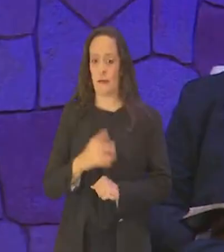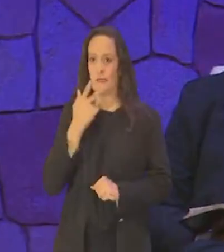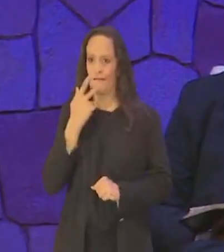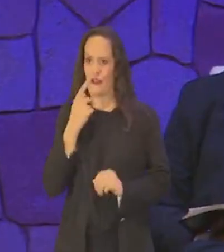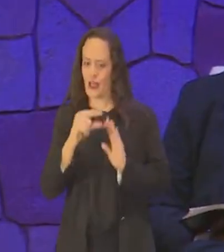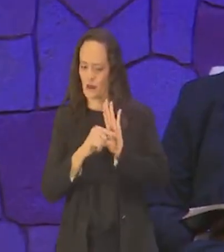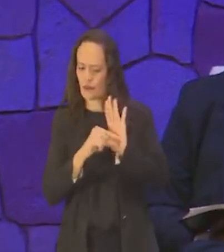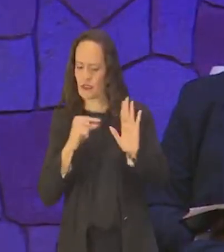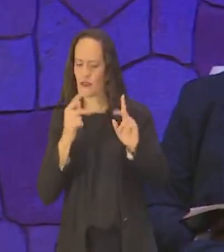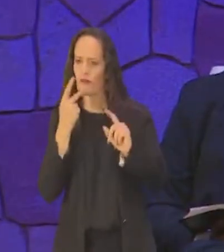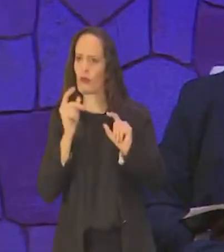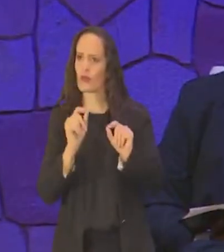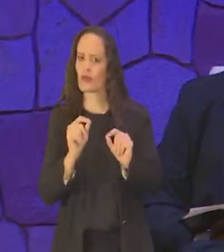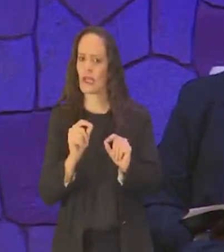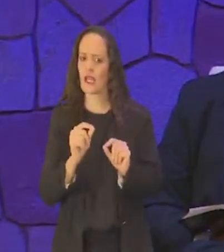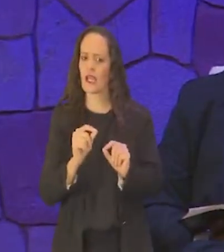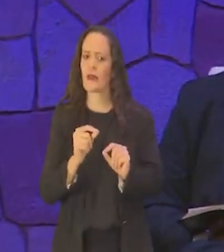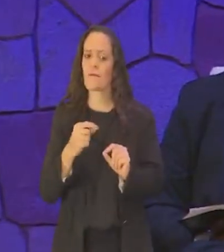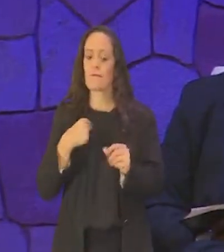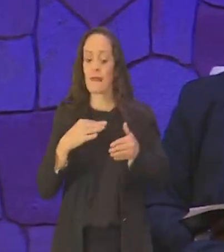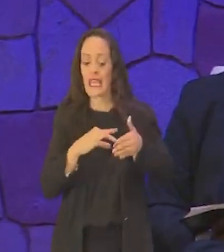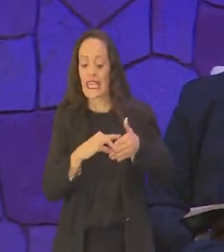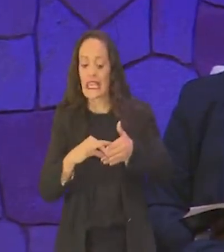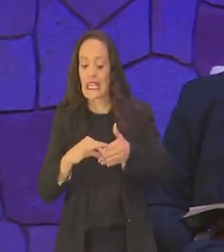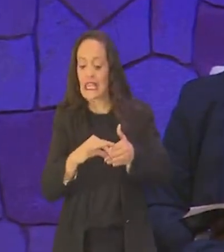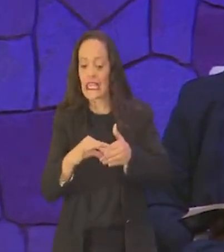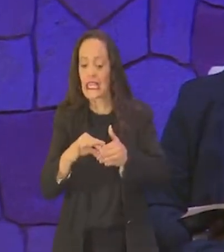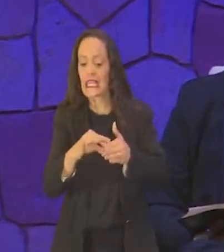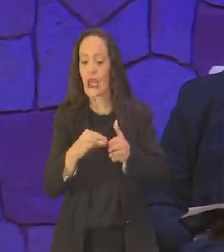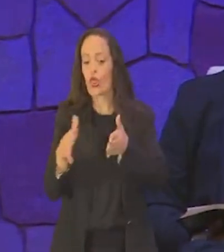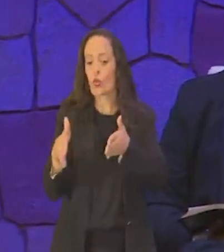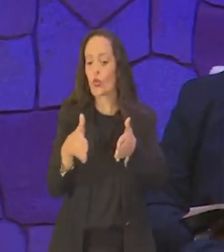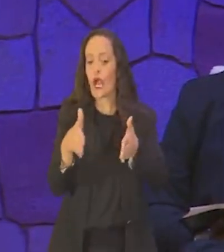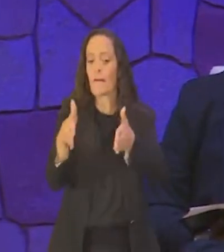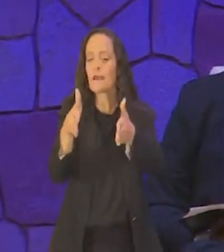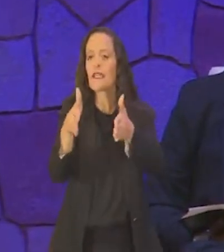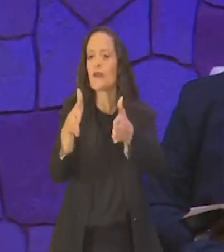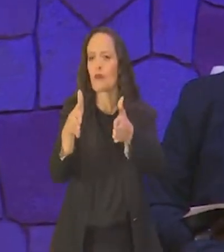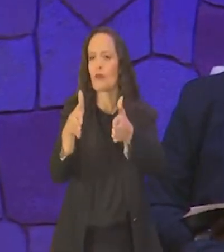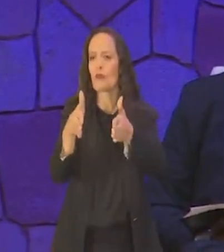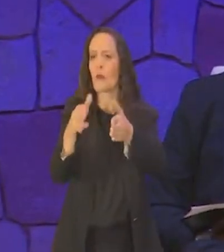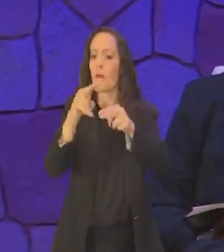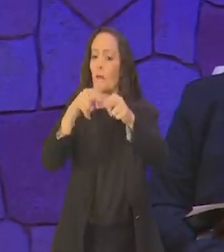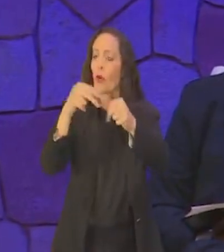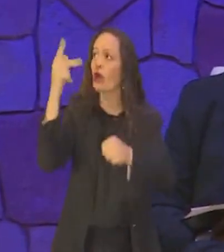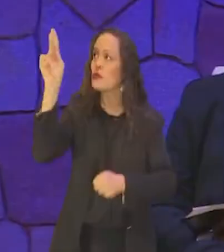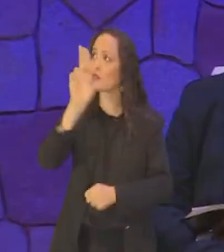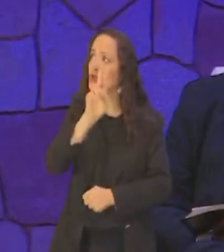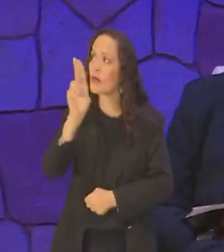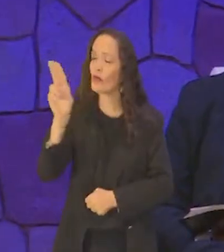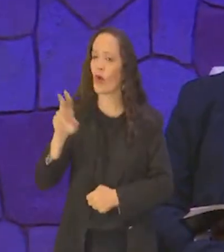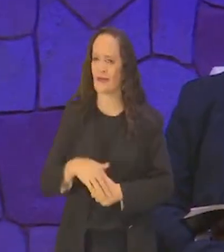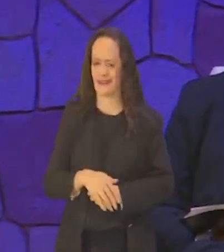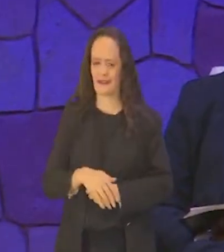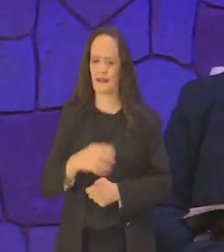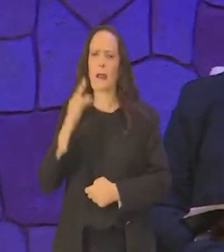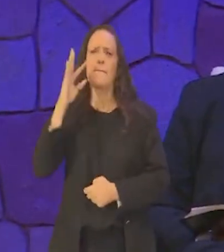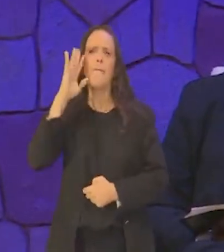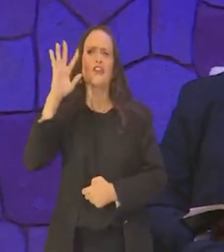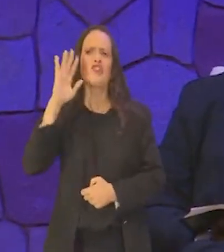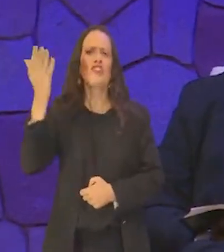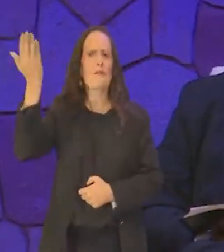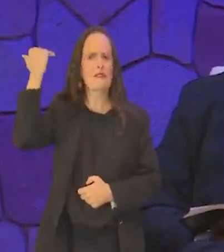veredas da justiça, por amor do seu nome. As veredas aqui eram trilhas